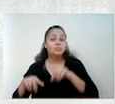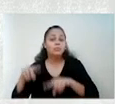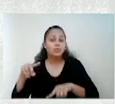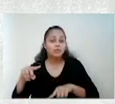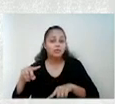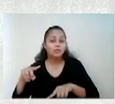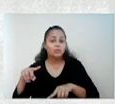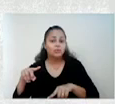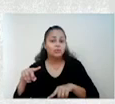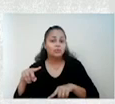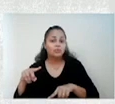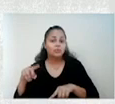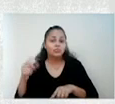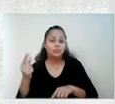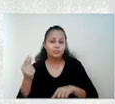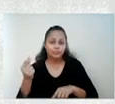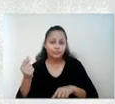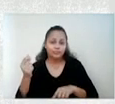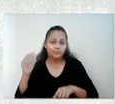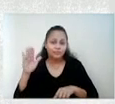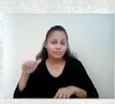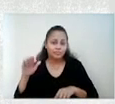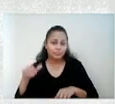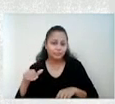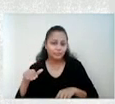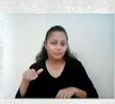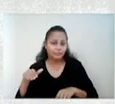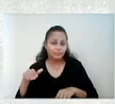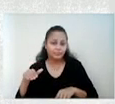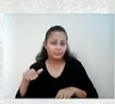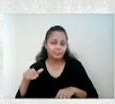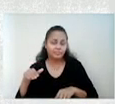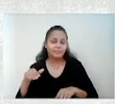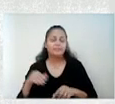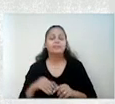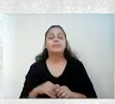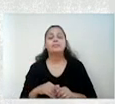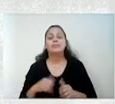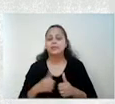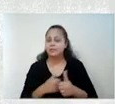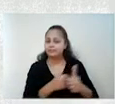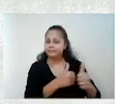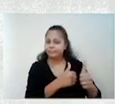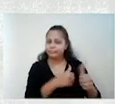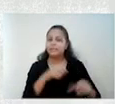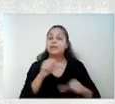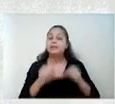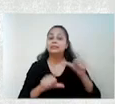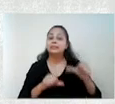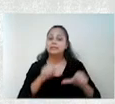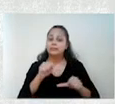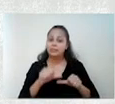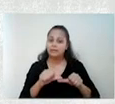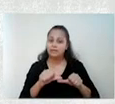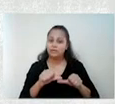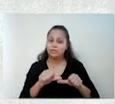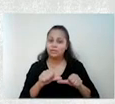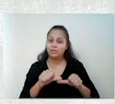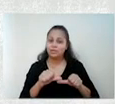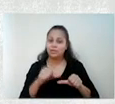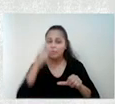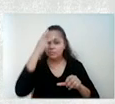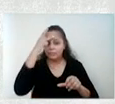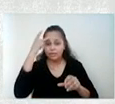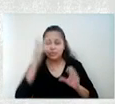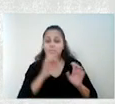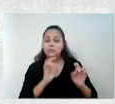valor, né? Também eram considerados mascates, ambulantes, né? Que se tornaram fornecedores frequentes